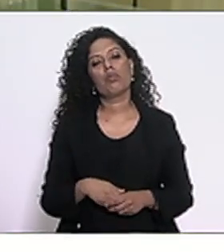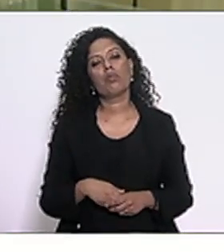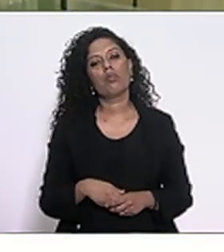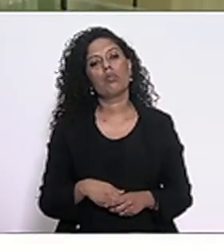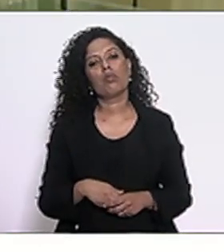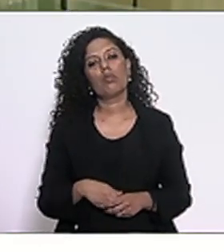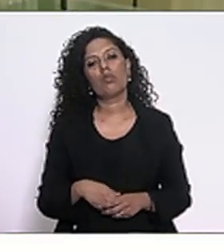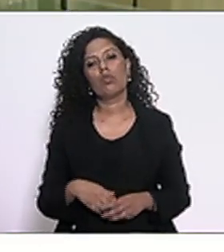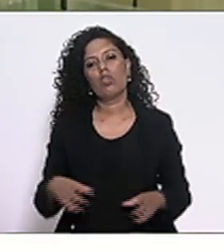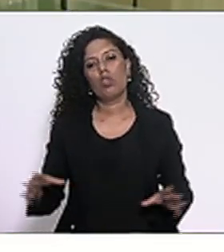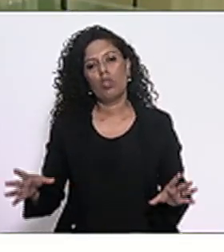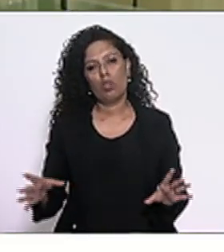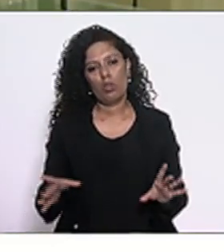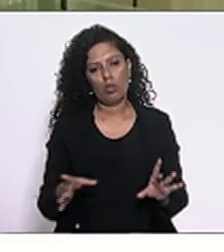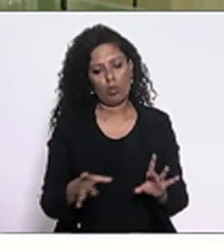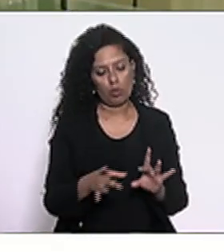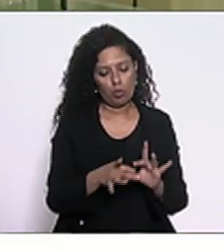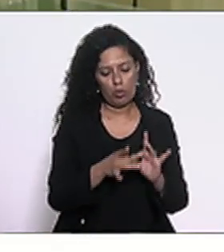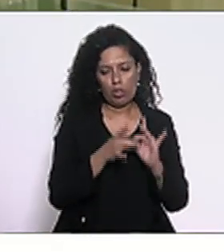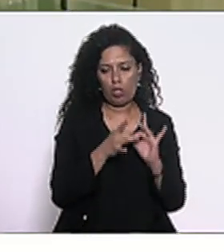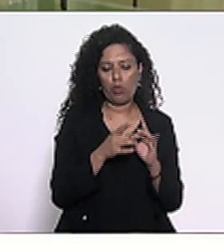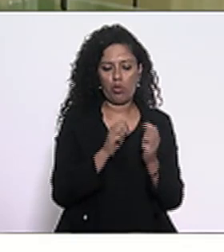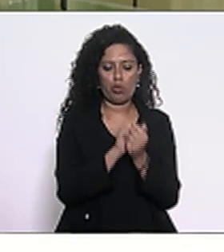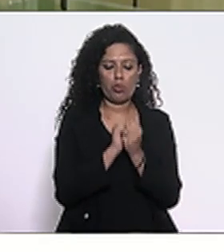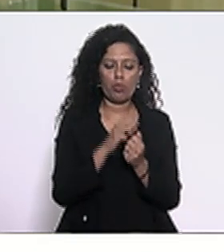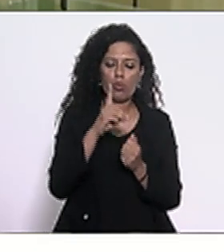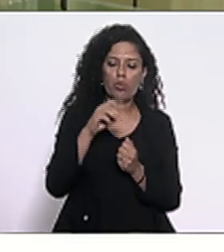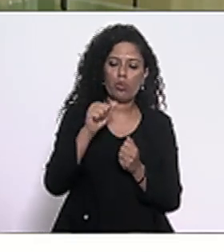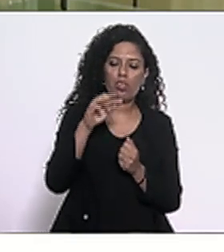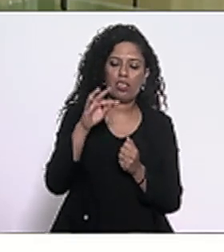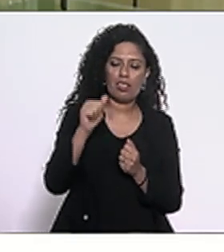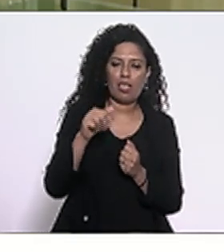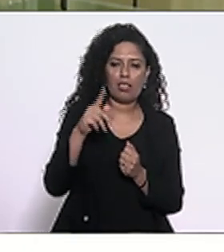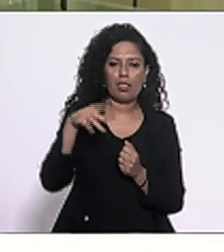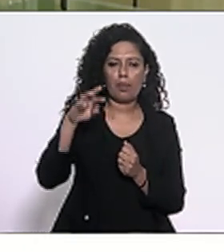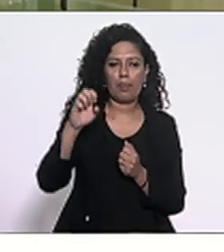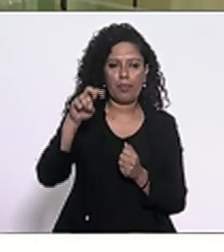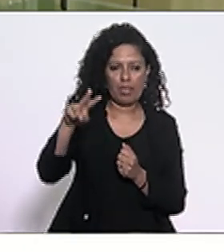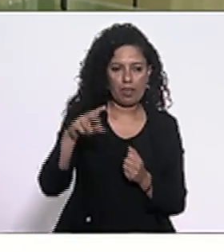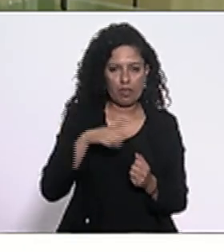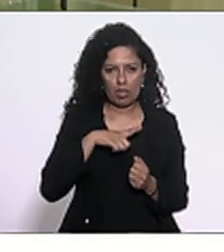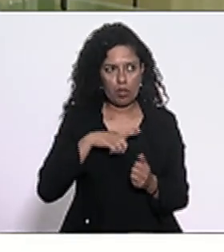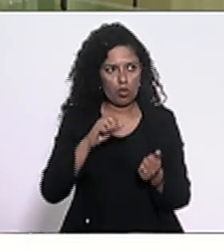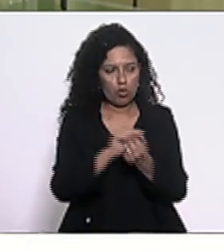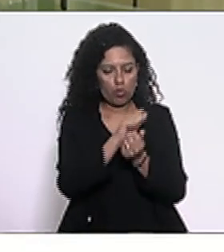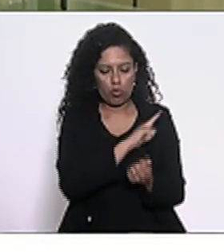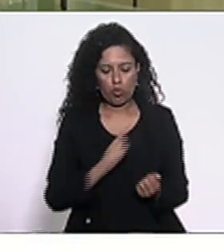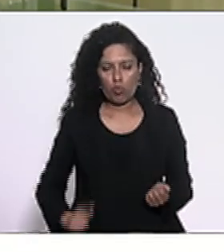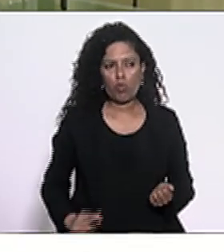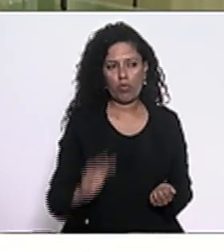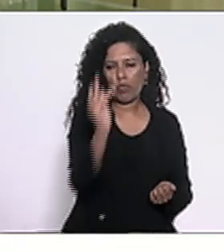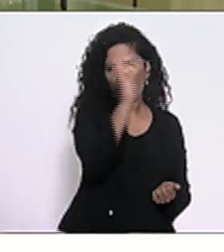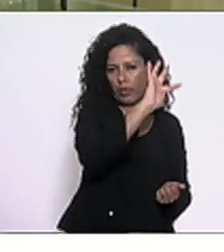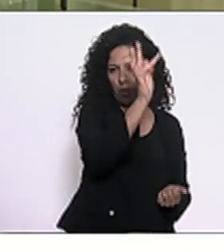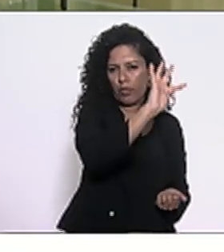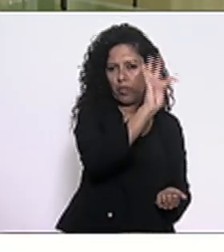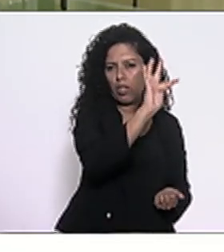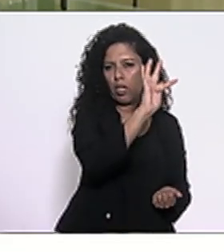utilização de ferramentas junto ao SERP, o DataPrev e outros do governo federal, acho que